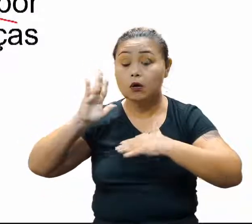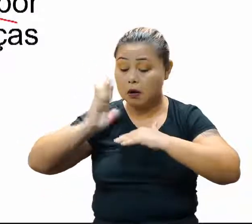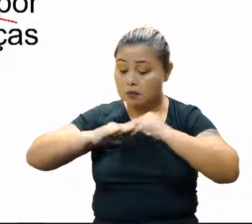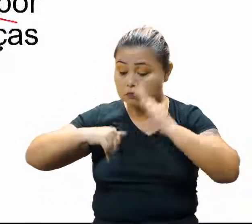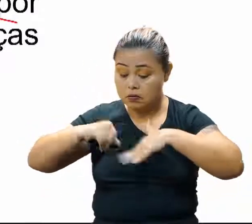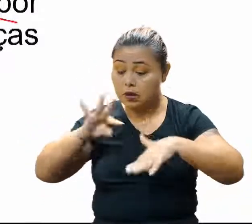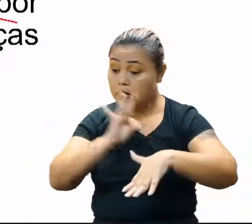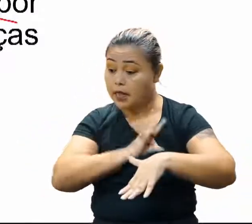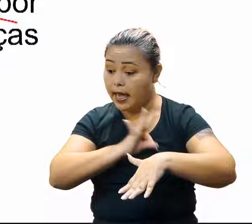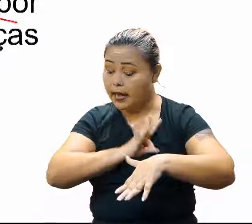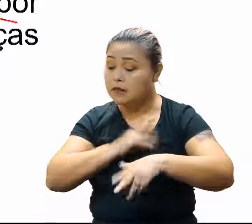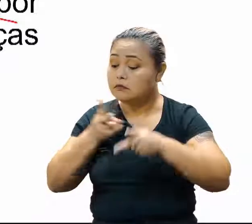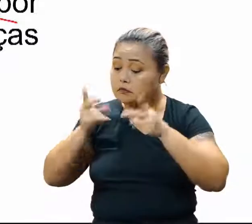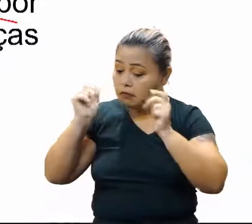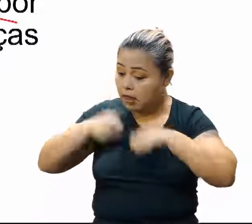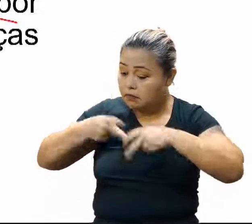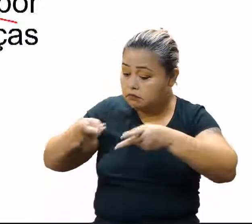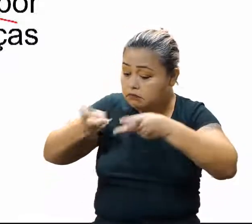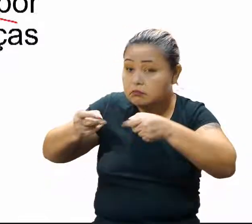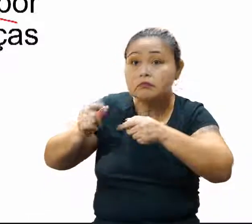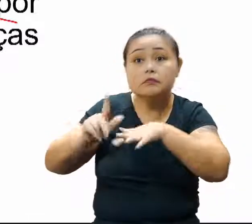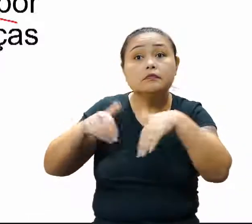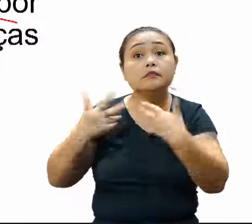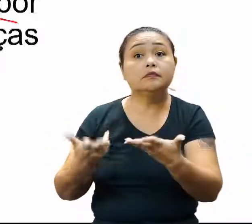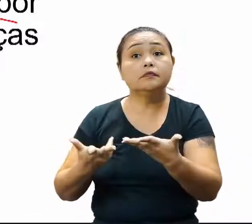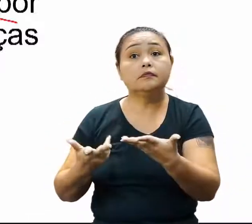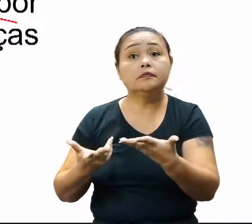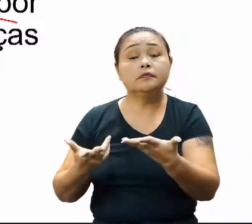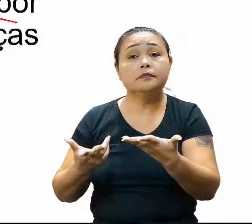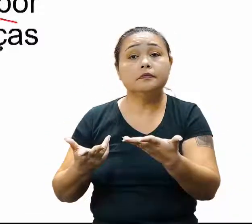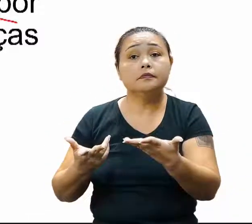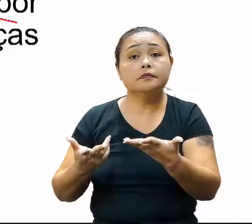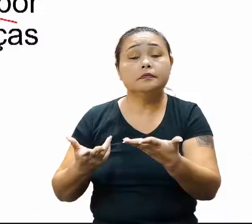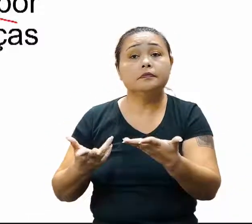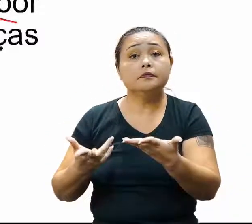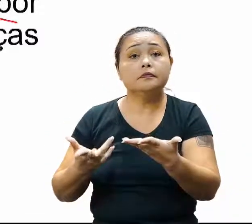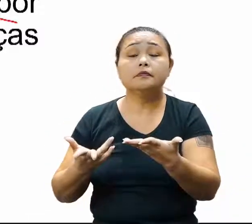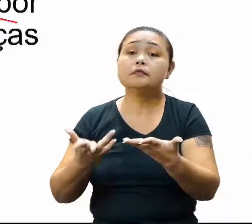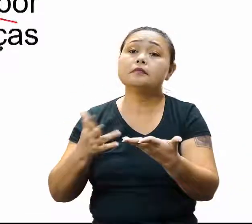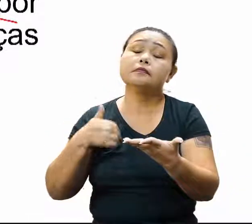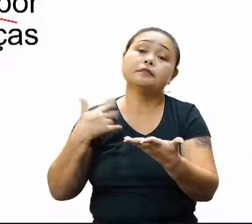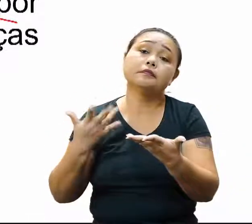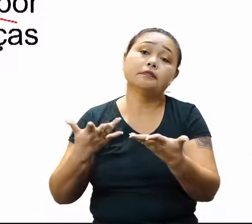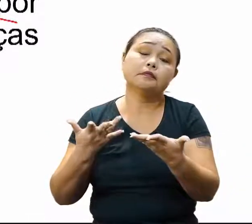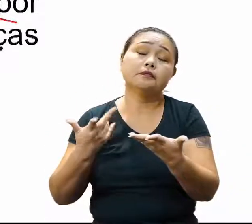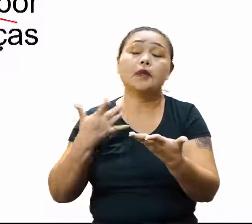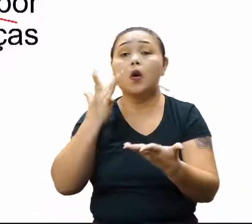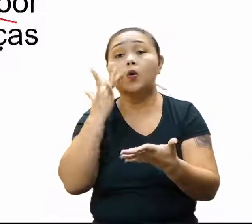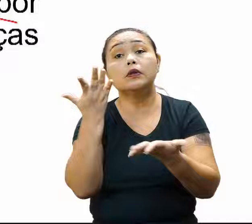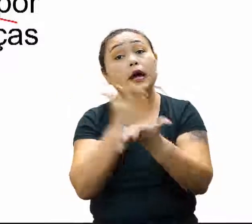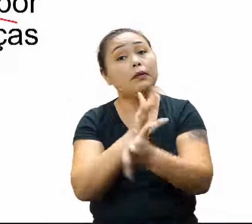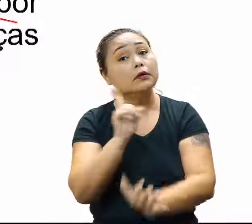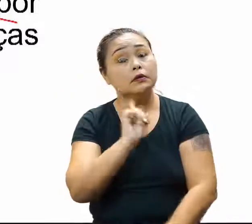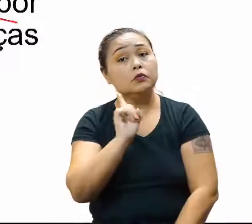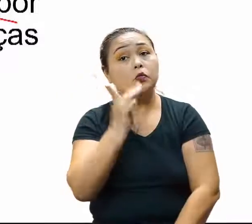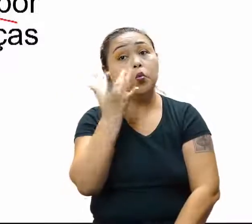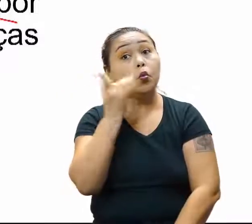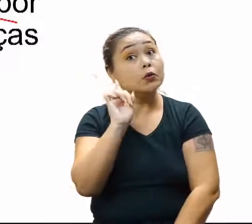explorado. E aí? Então, vou dizer assim, o ouro está acabando. Não, não é que o ouro está